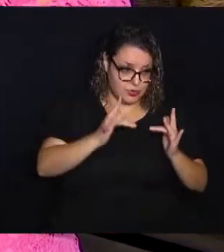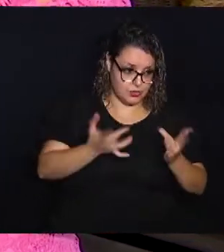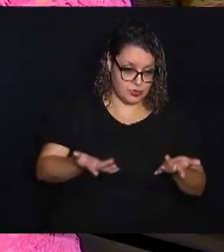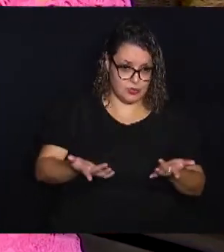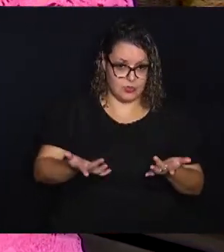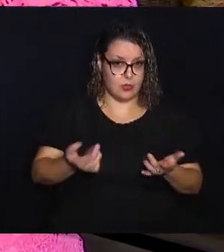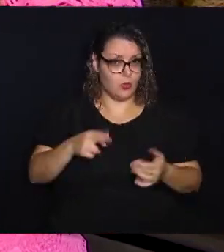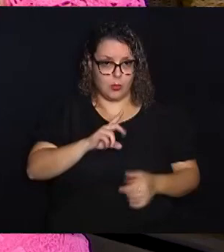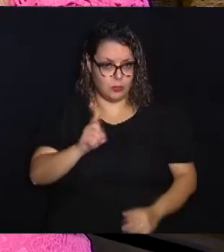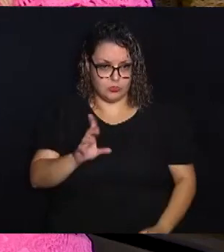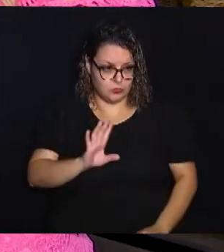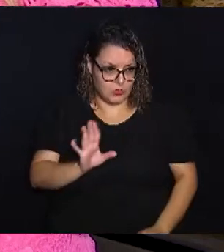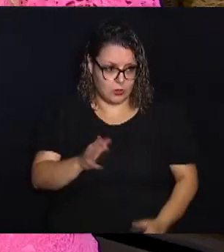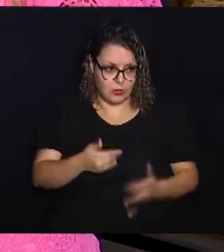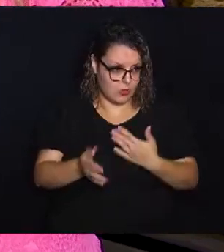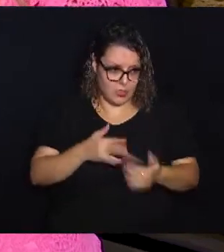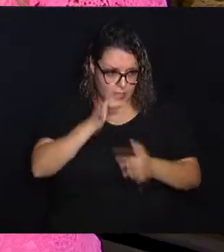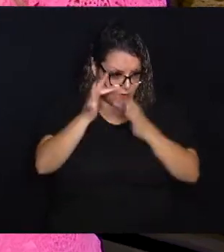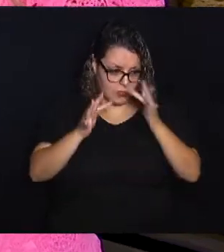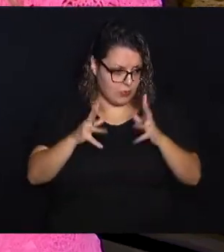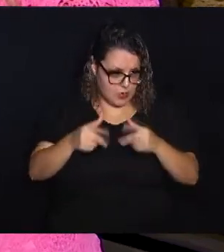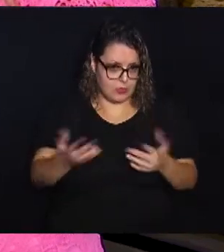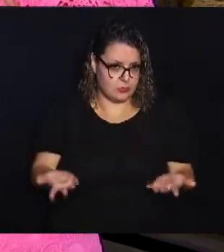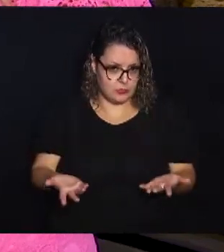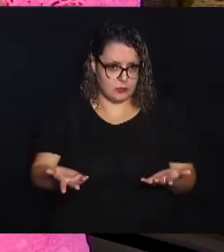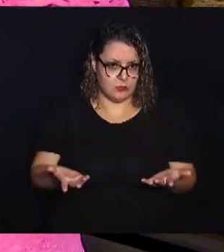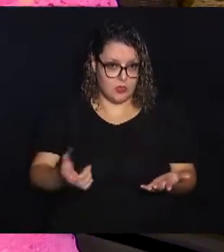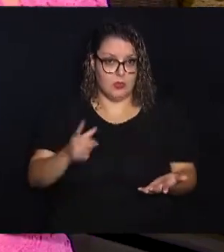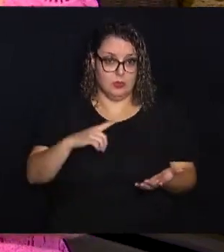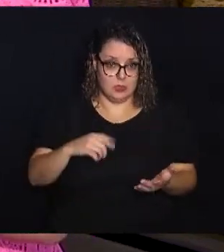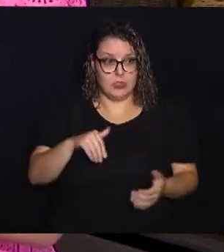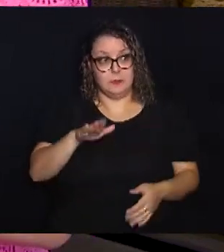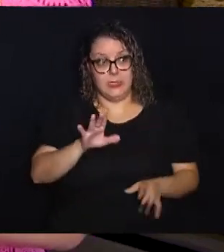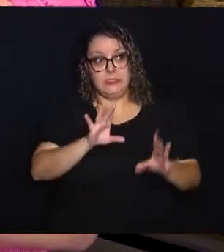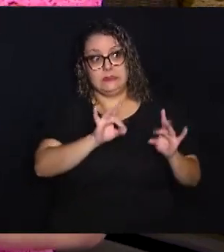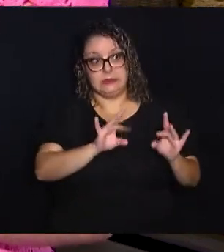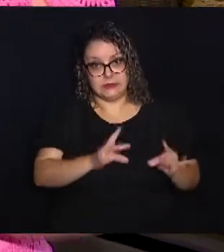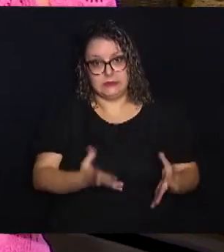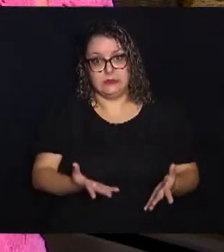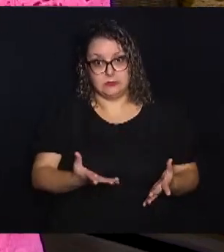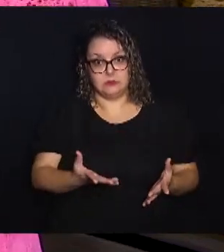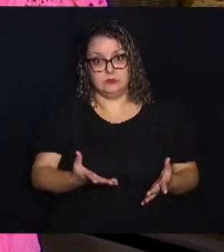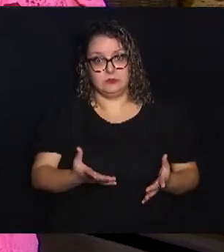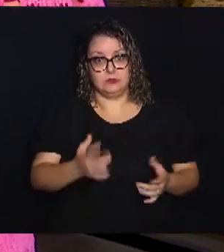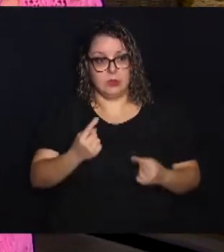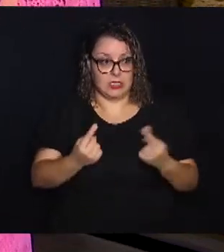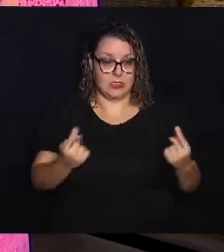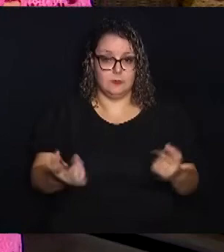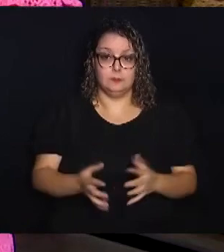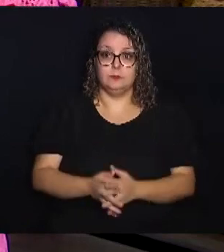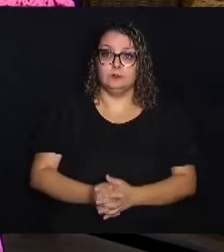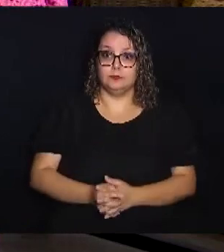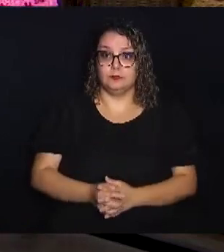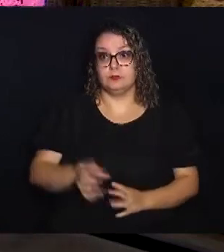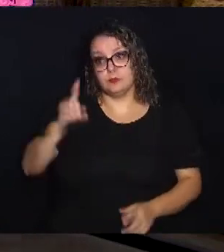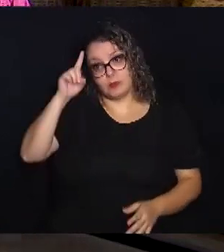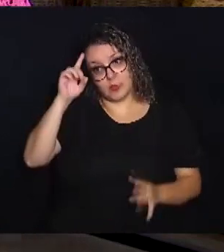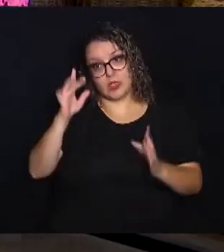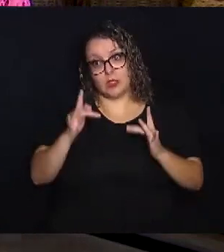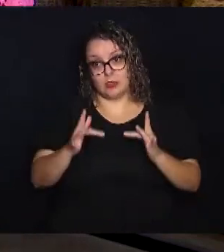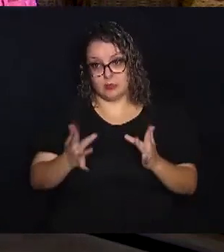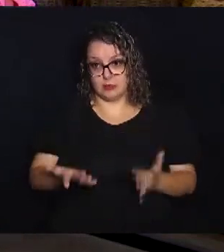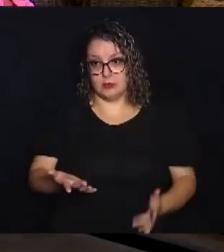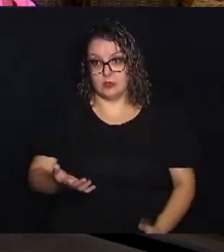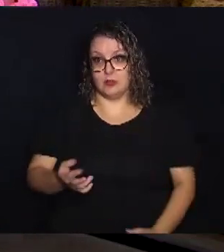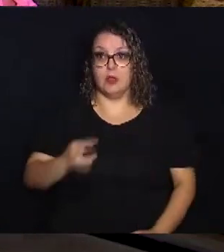dos Namorados, ou não? Qualquer flor vale para tudo, ou tem alguma mais específica para cada um? Dia